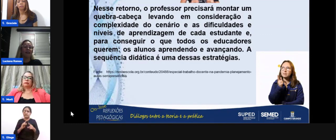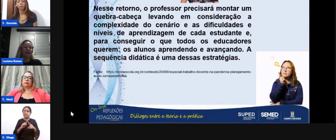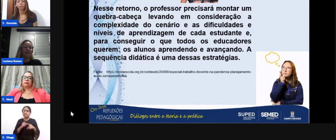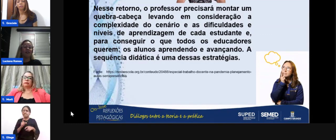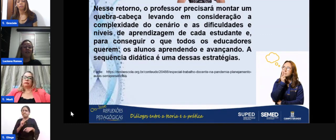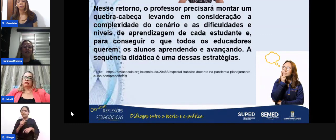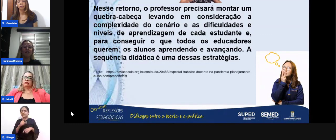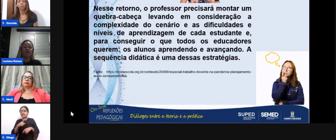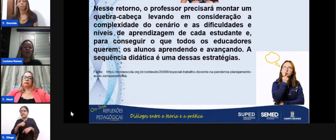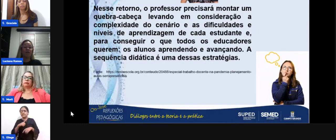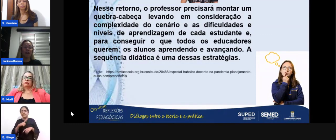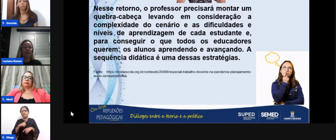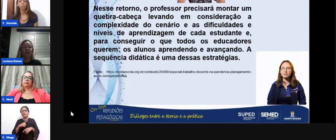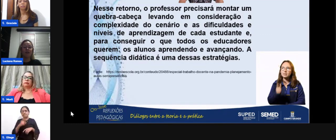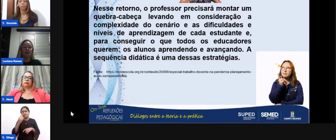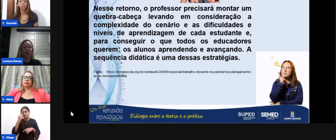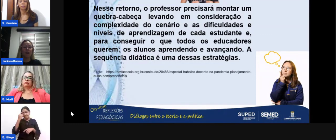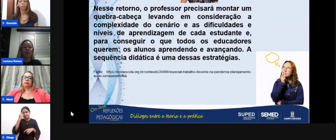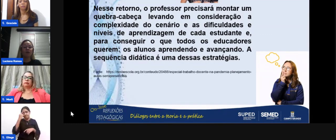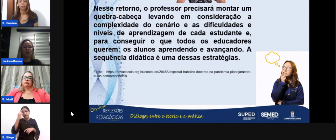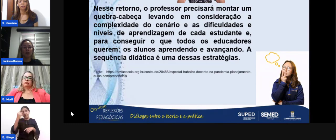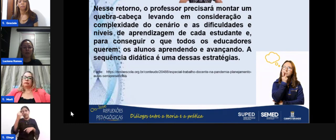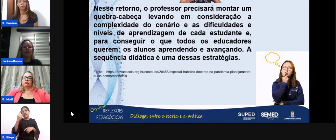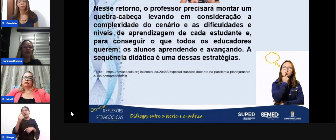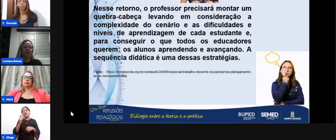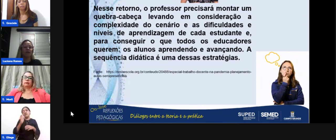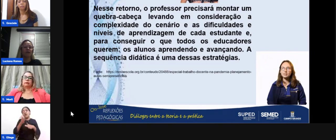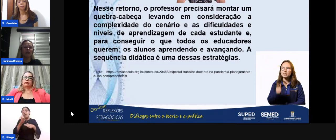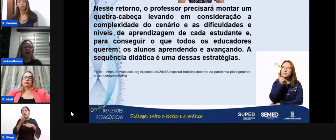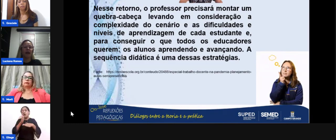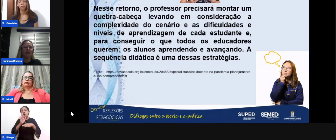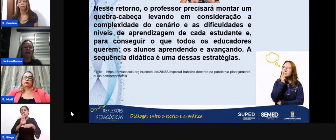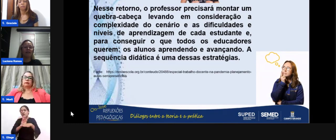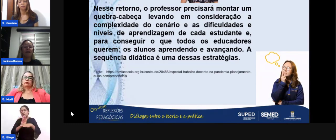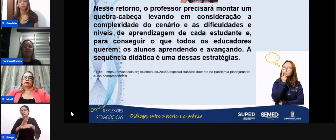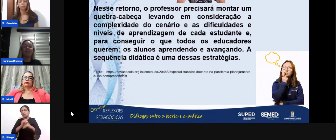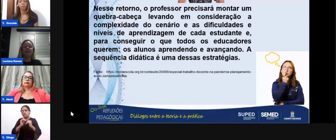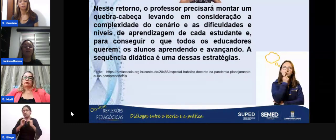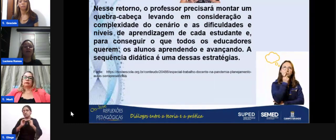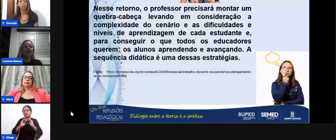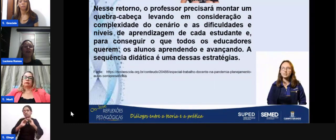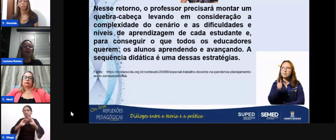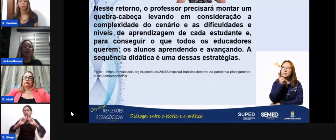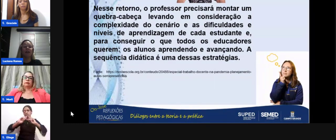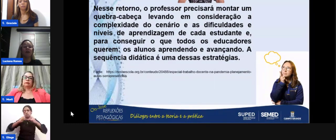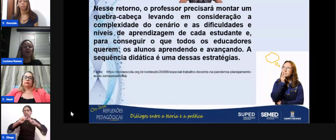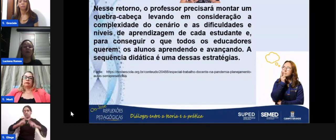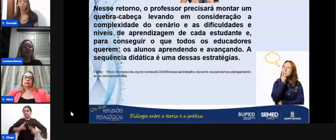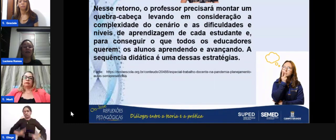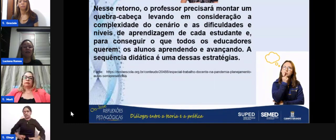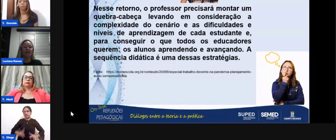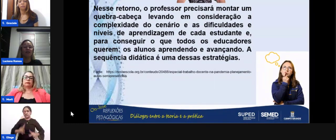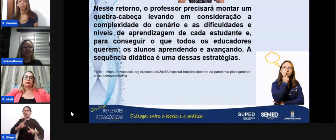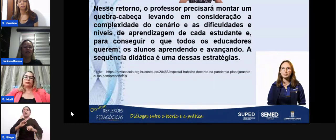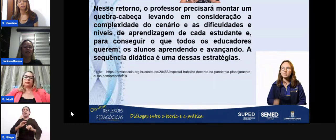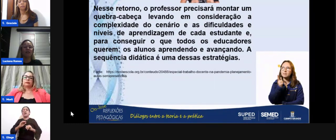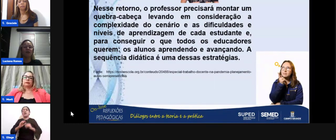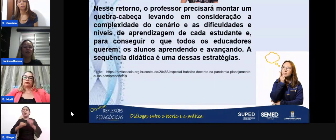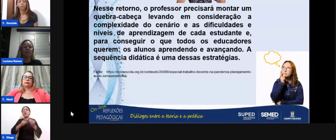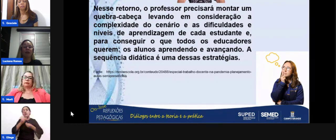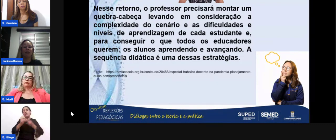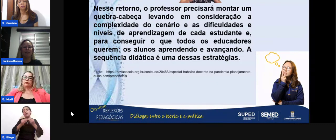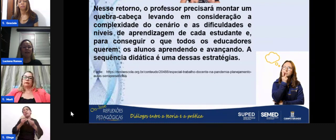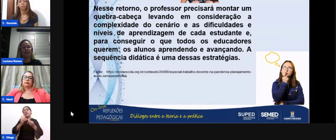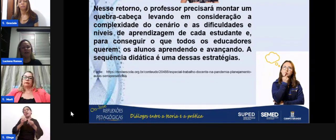ideia de se desenvolver, e isso é uma sugestão, tá? De se desenvolver uma estratégia de ensino